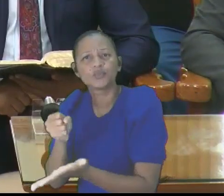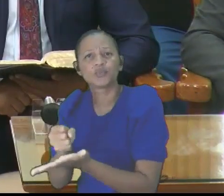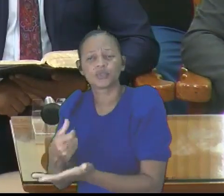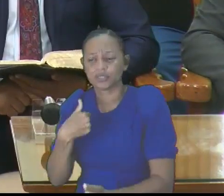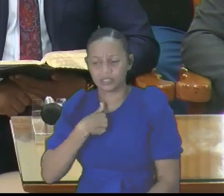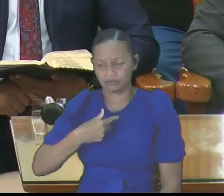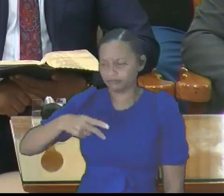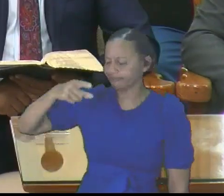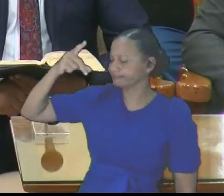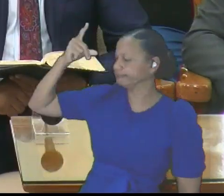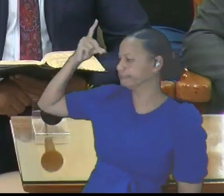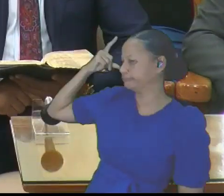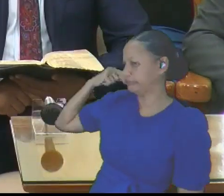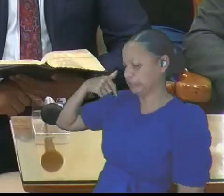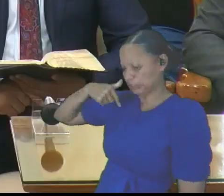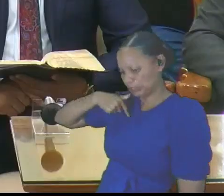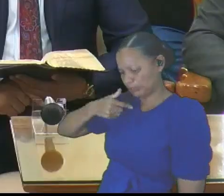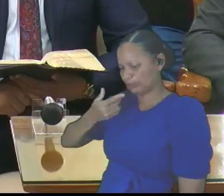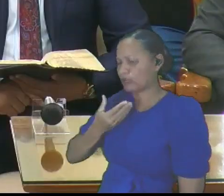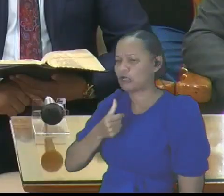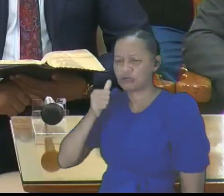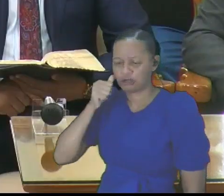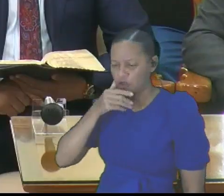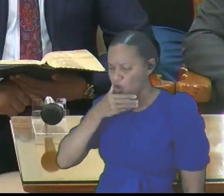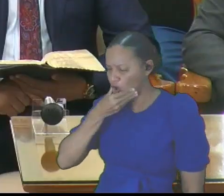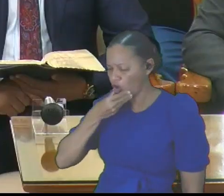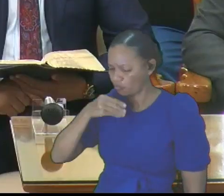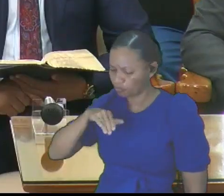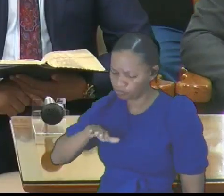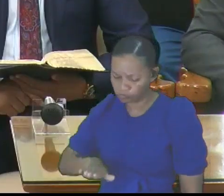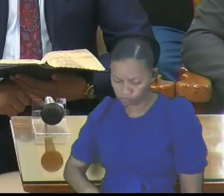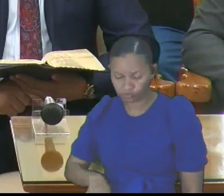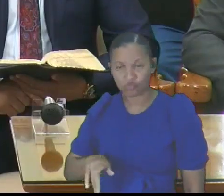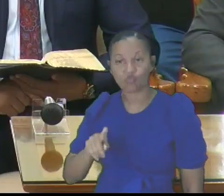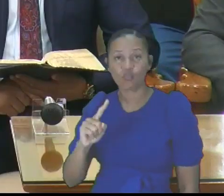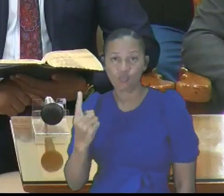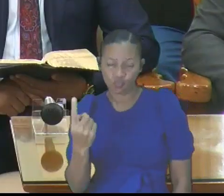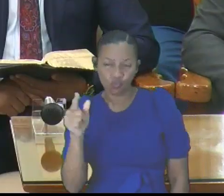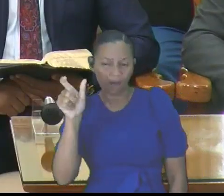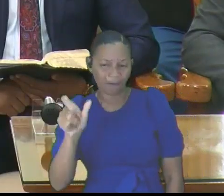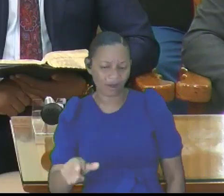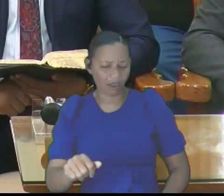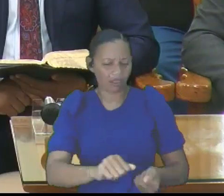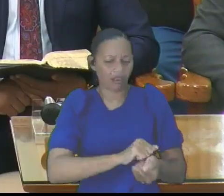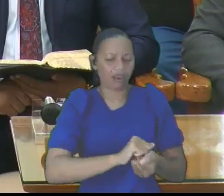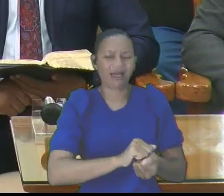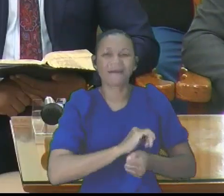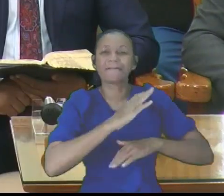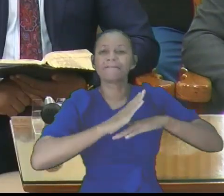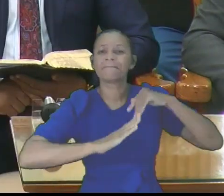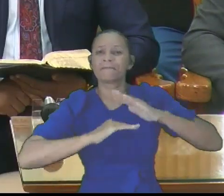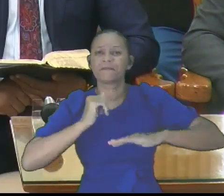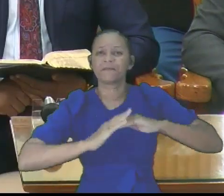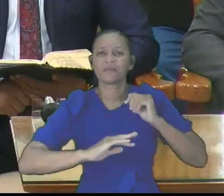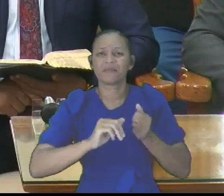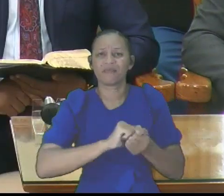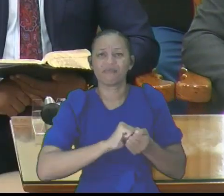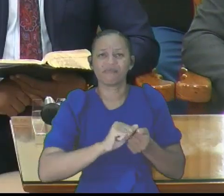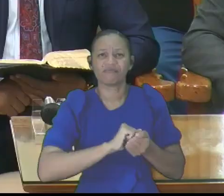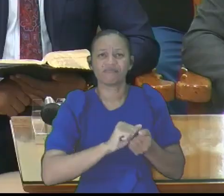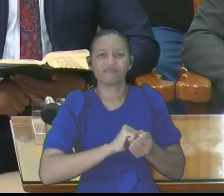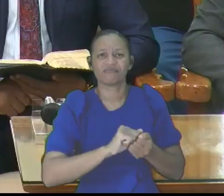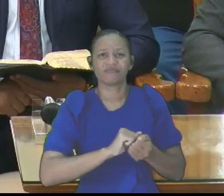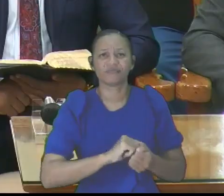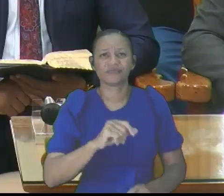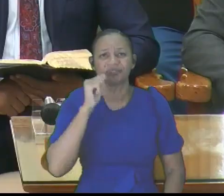era criança e uma senhora, ela era lavadeira, hoje quase que não existe mais, não sei se existe ainda,